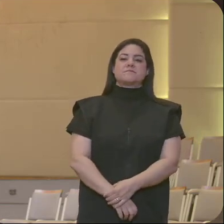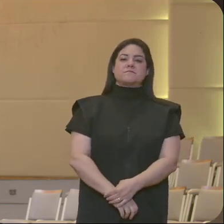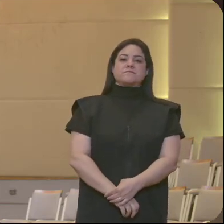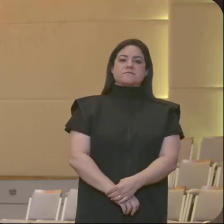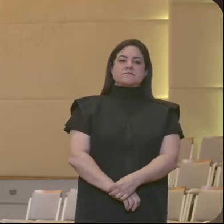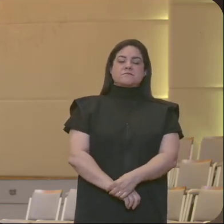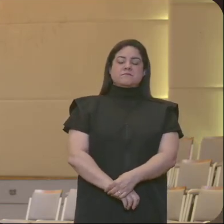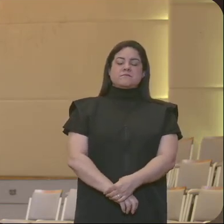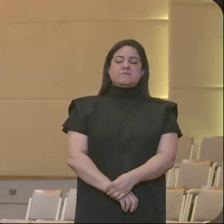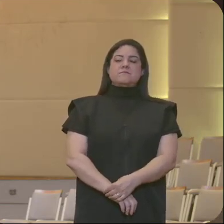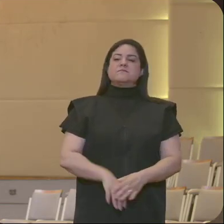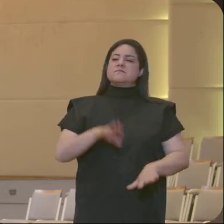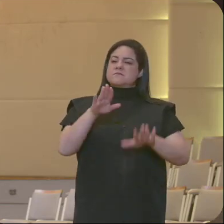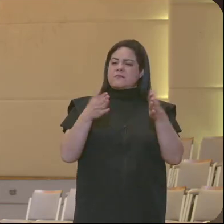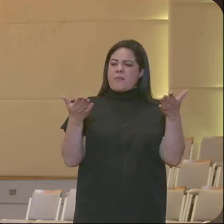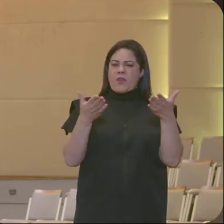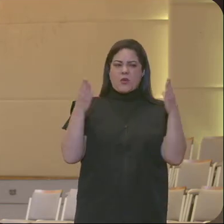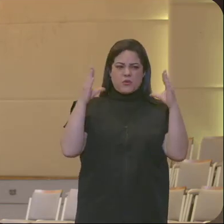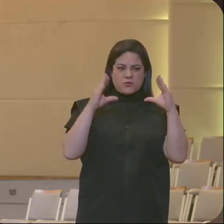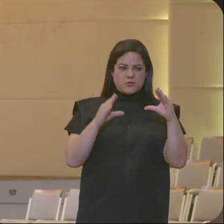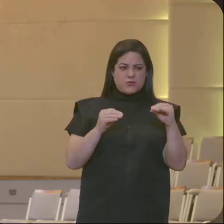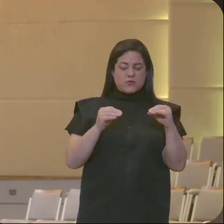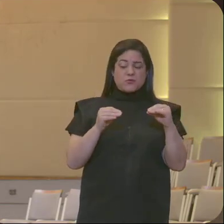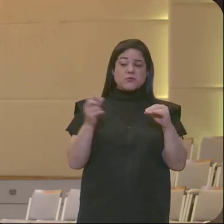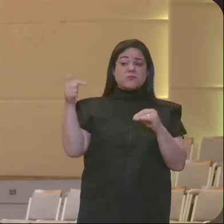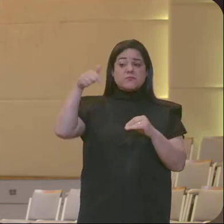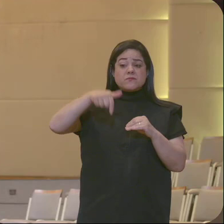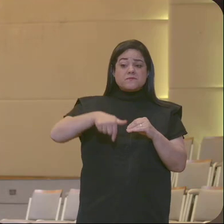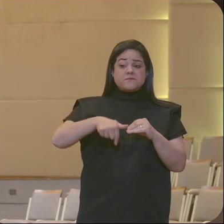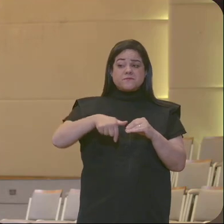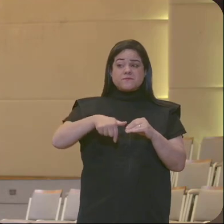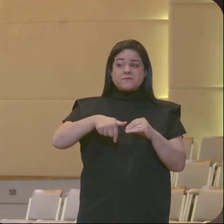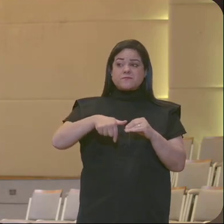Sabe, quem sabe nessa noite aqui, querido, você veio